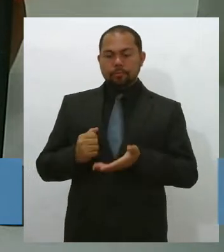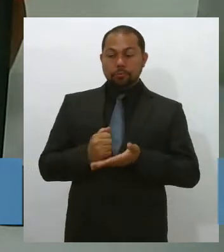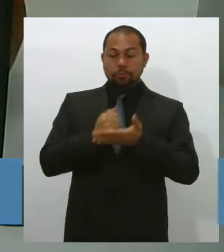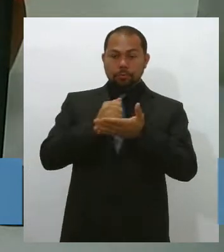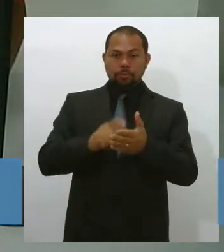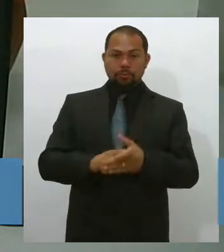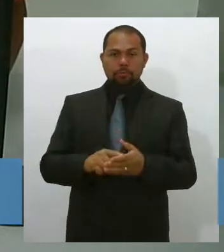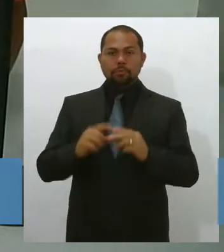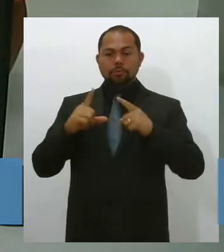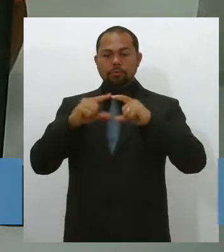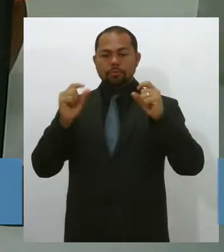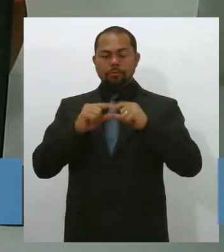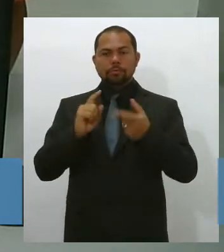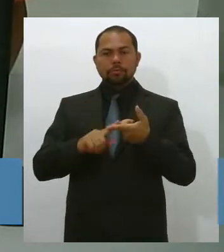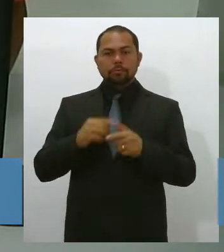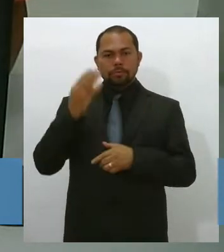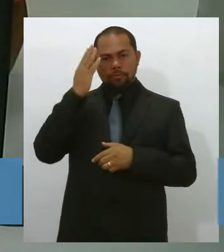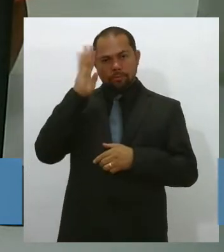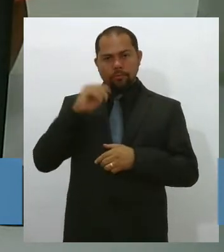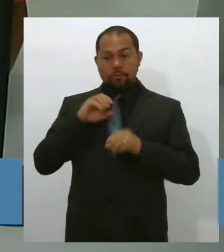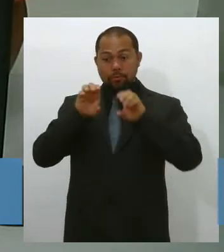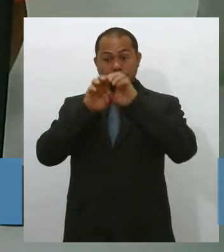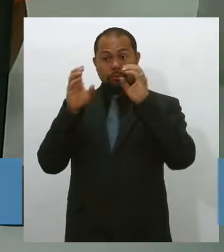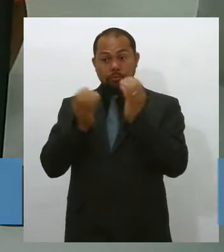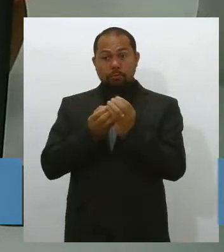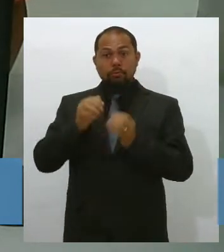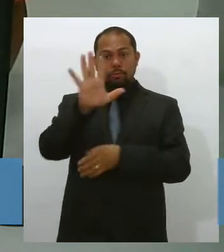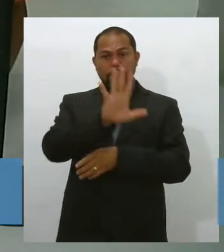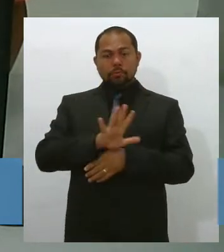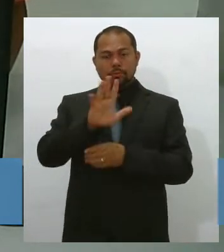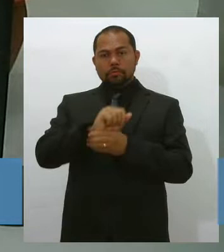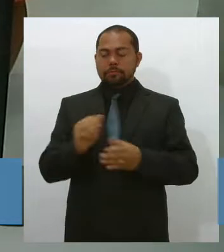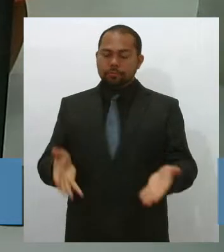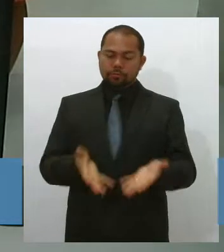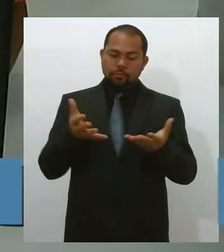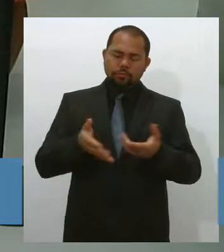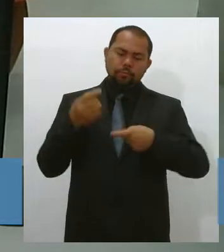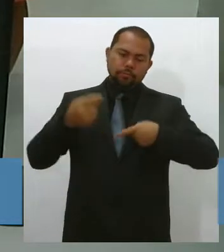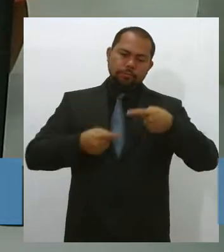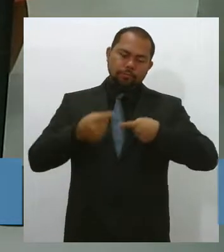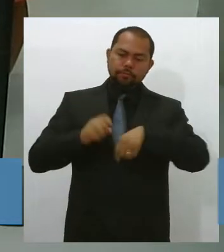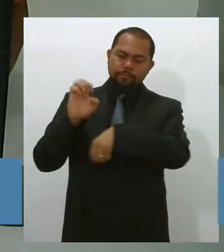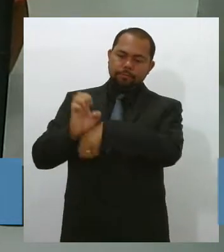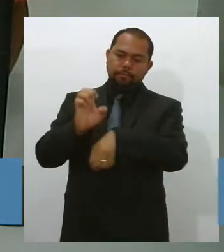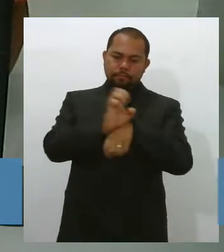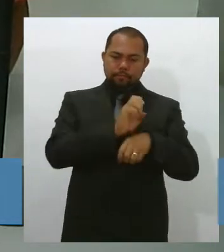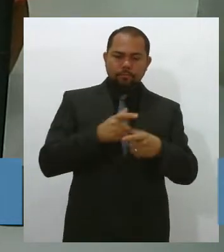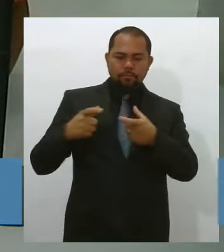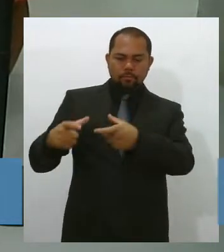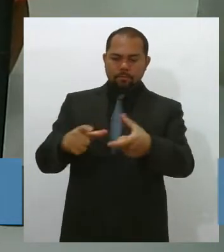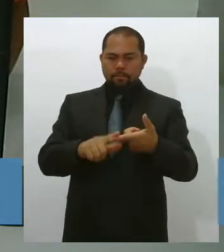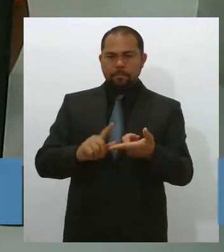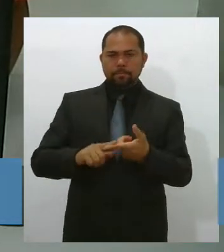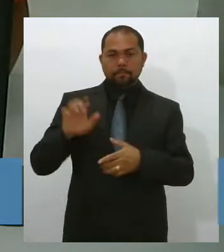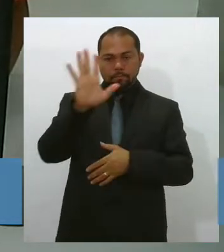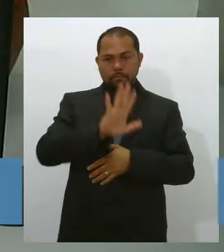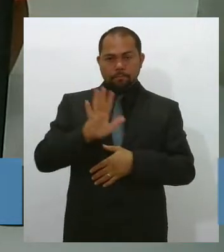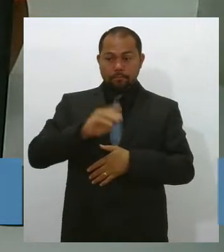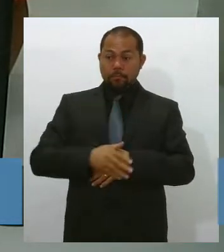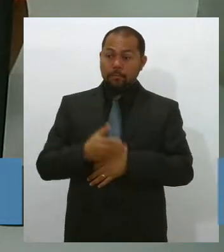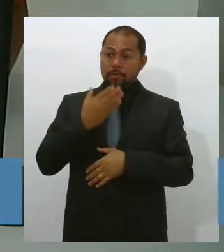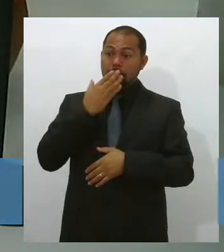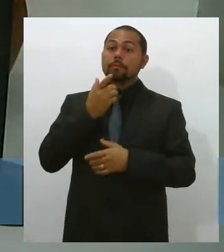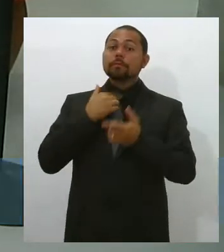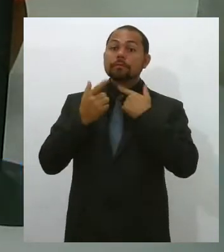principalmente no Congresso Nacional estimulando o debate local Regional e Nacional das demandas da população e as